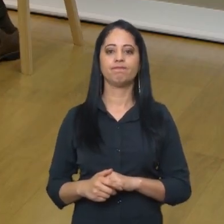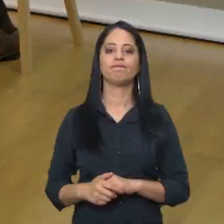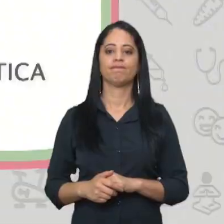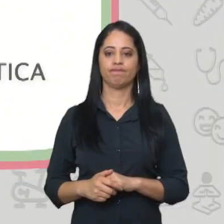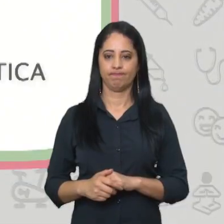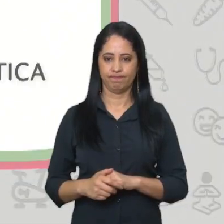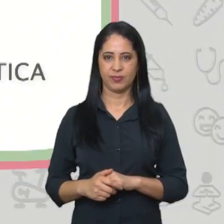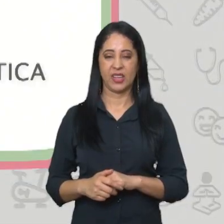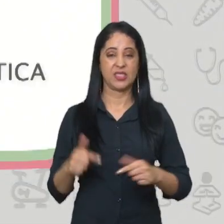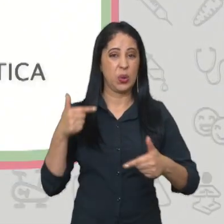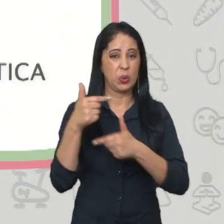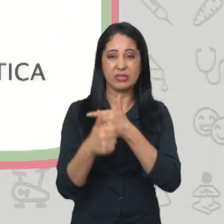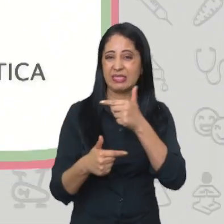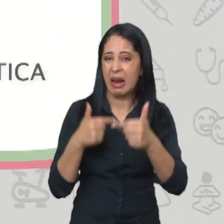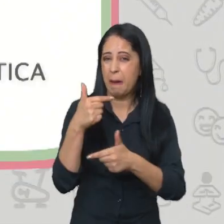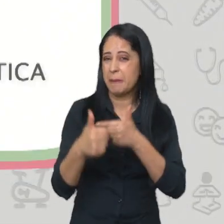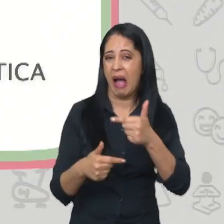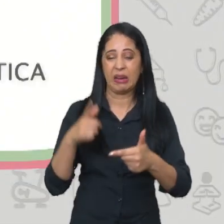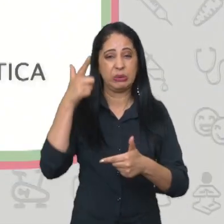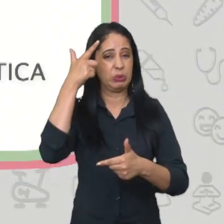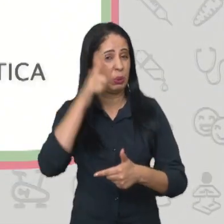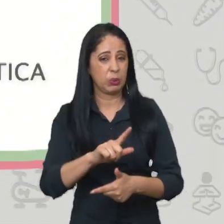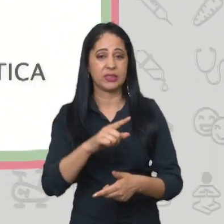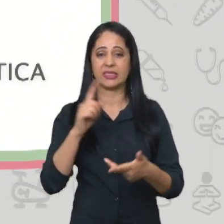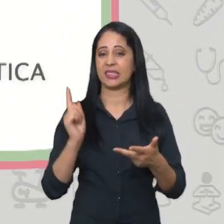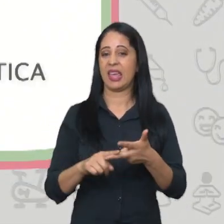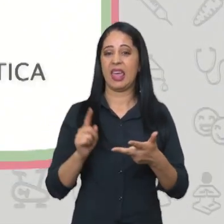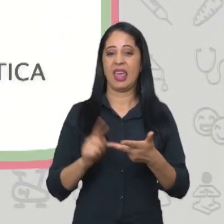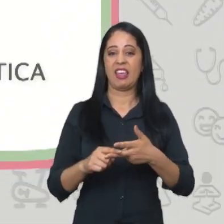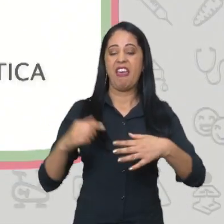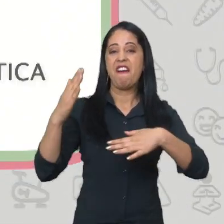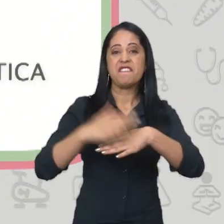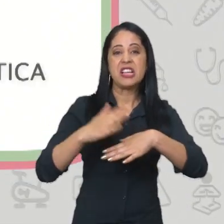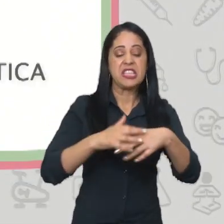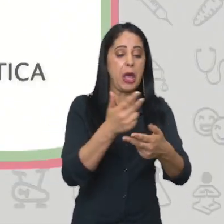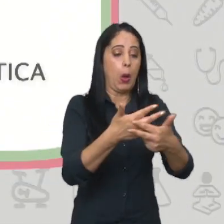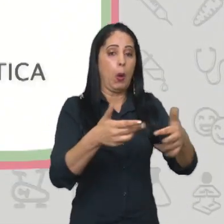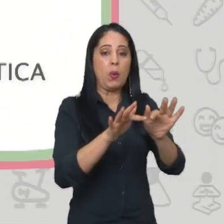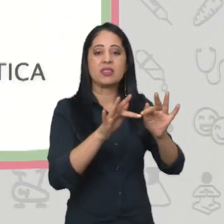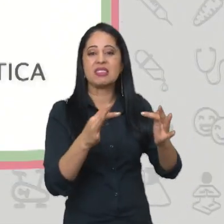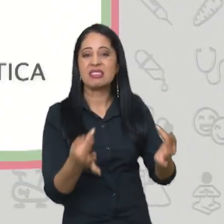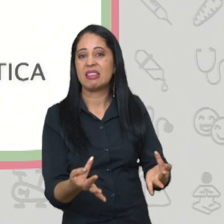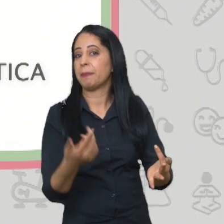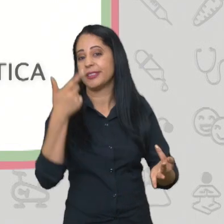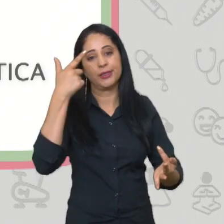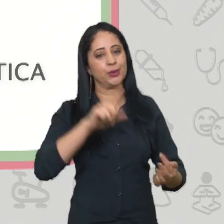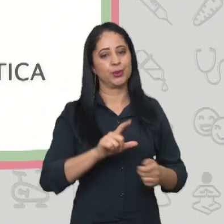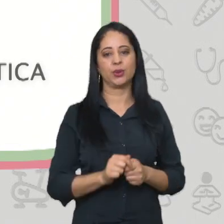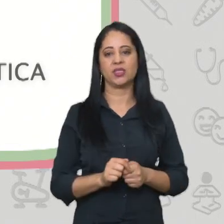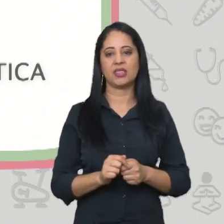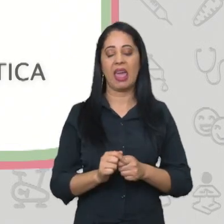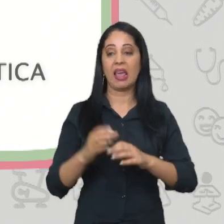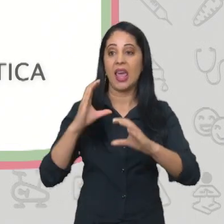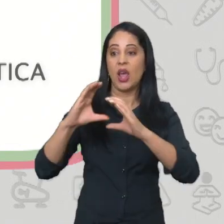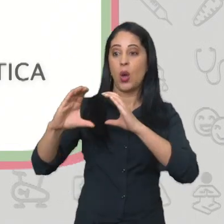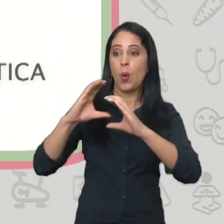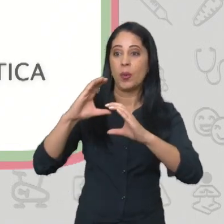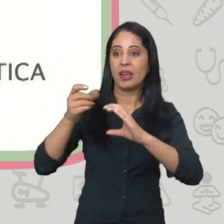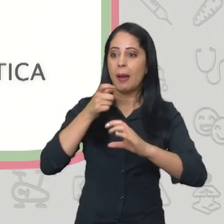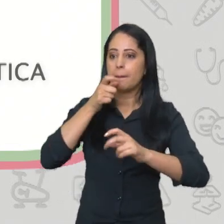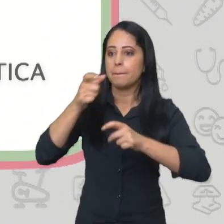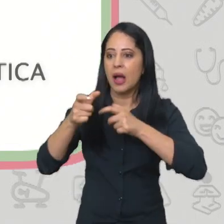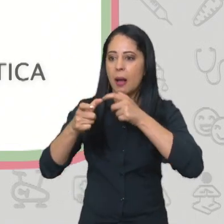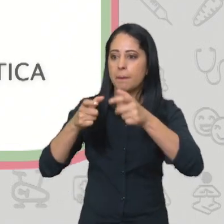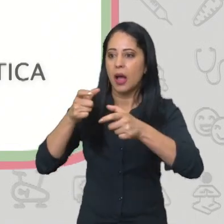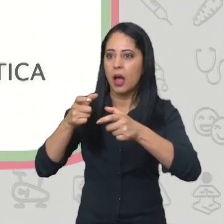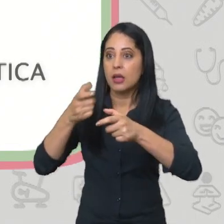Comprometimento no rendimento do trabalho, dificuldade para realizar tarefas simples, dificuldade para se comunicar, às vezes as palavras